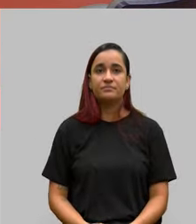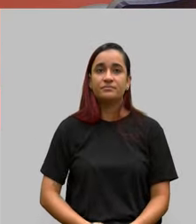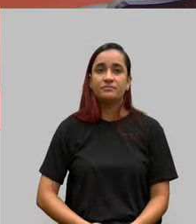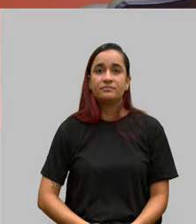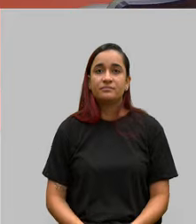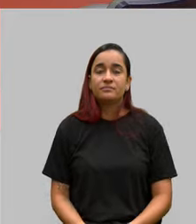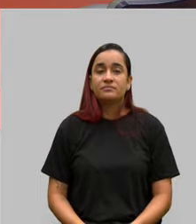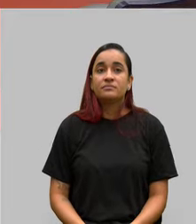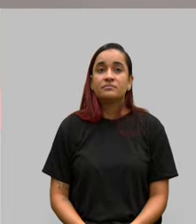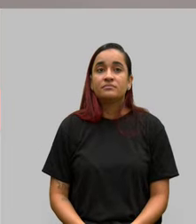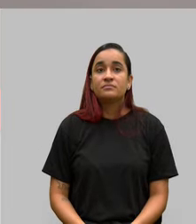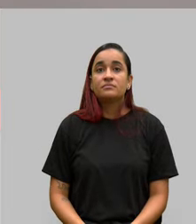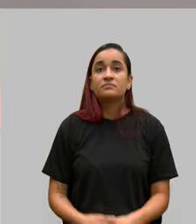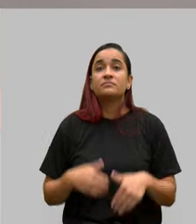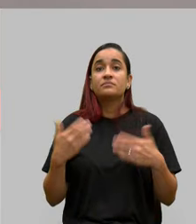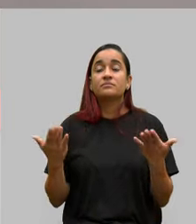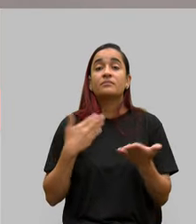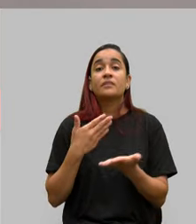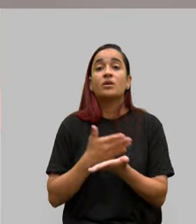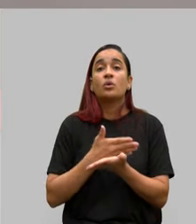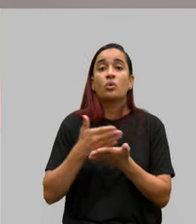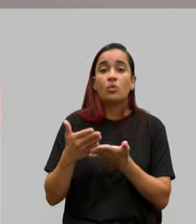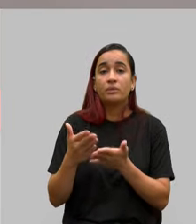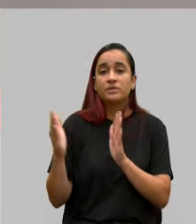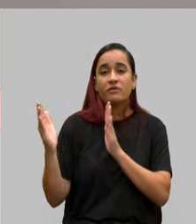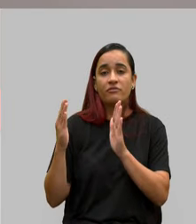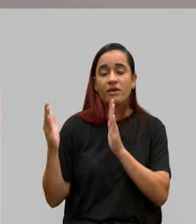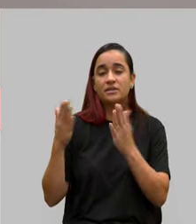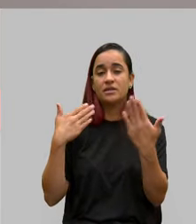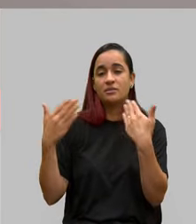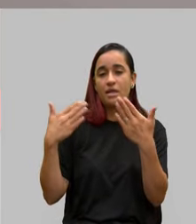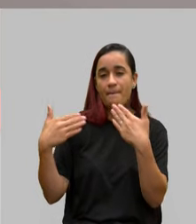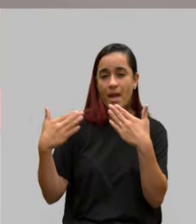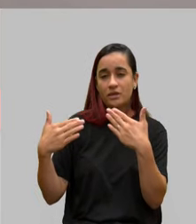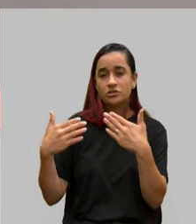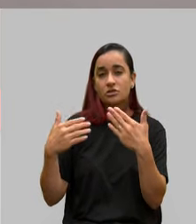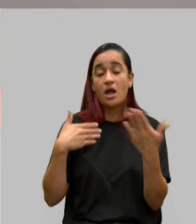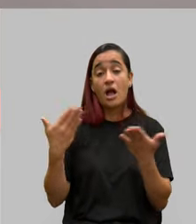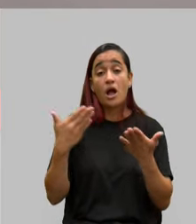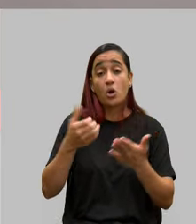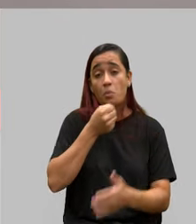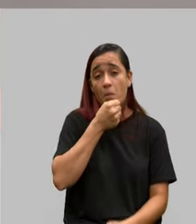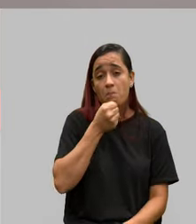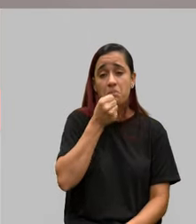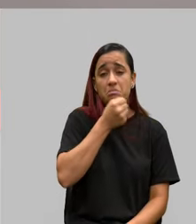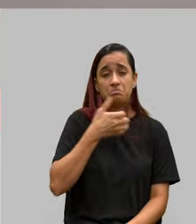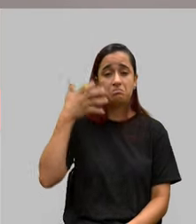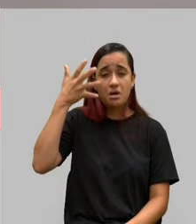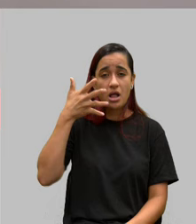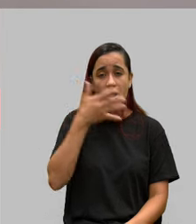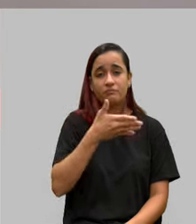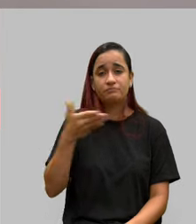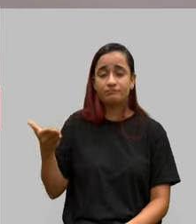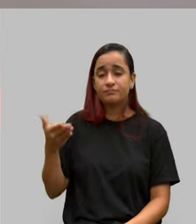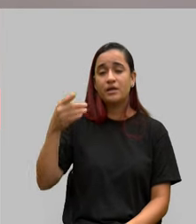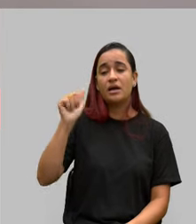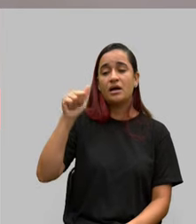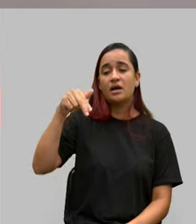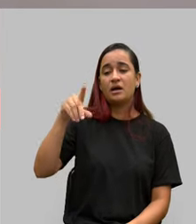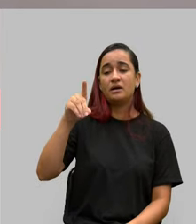requerimento iniciando a fase de debates passamos a palavra ao senr Anderson Nazareno